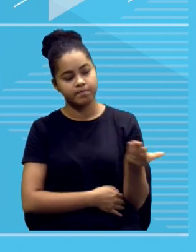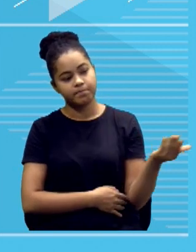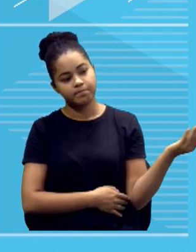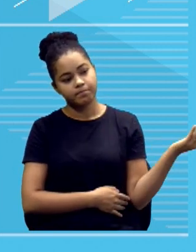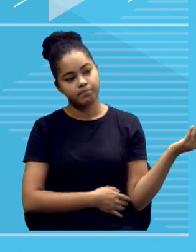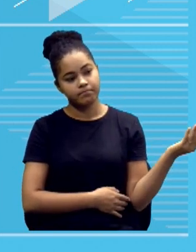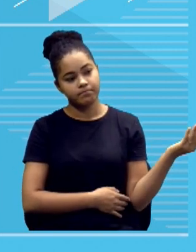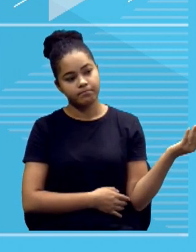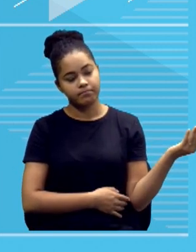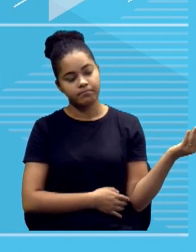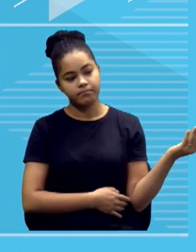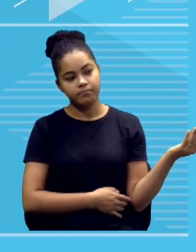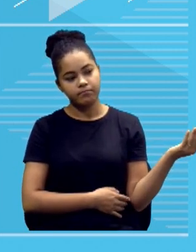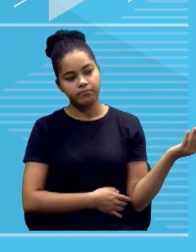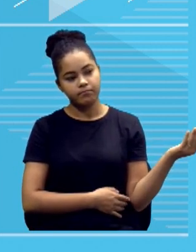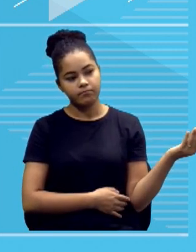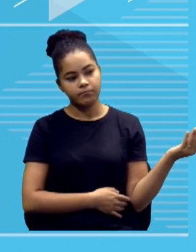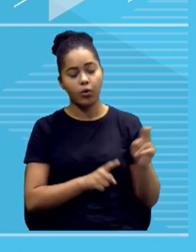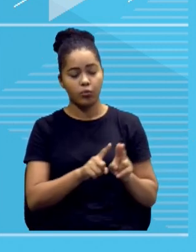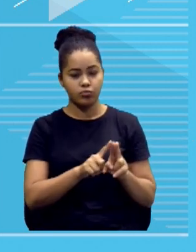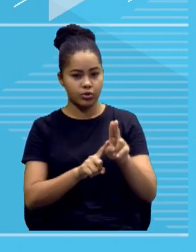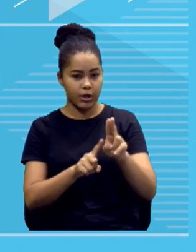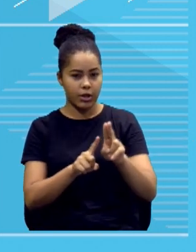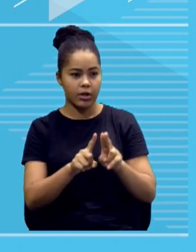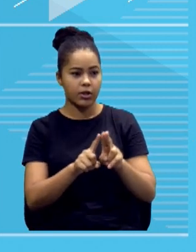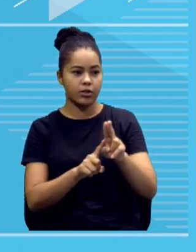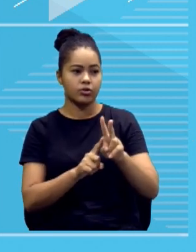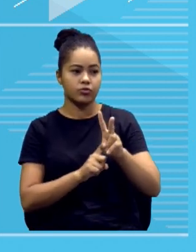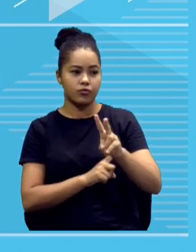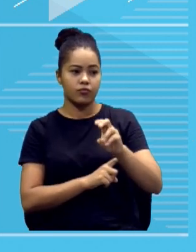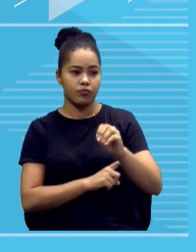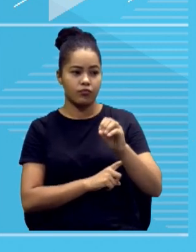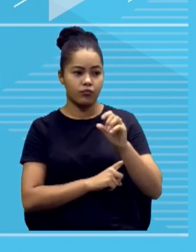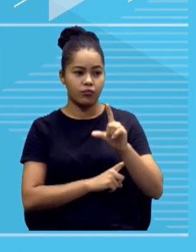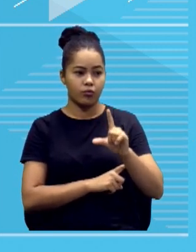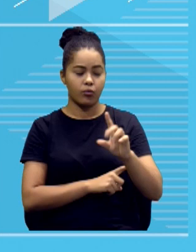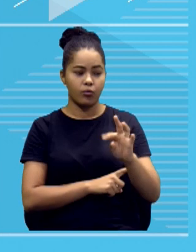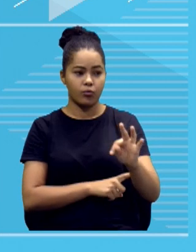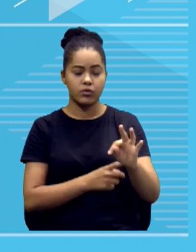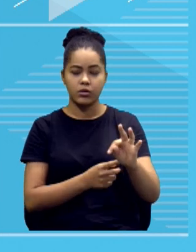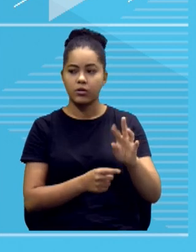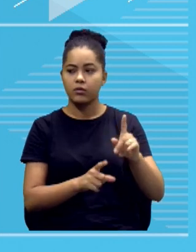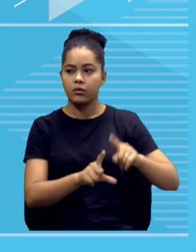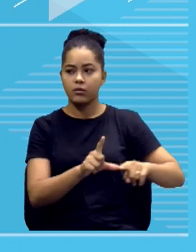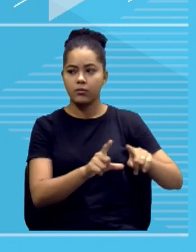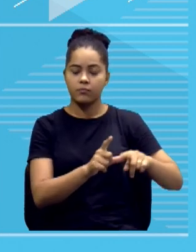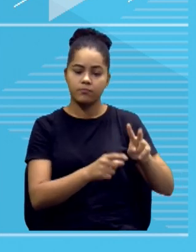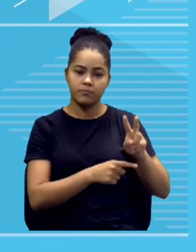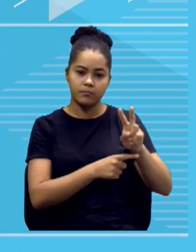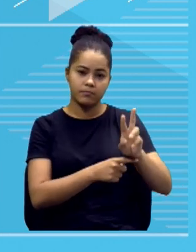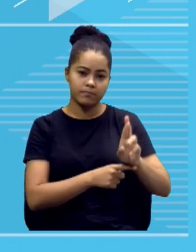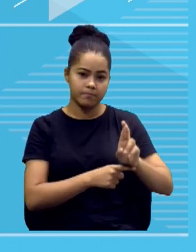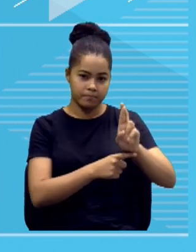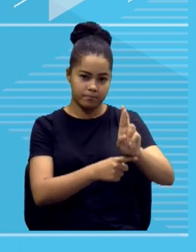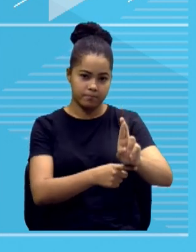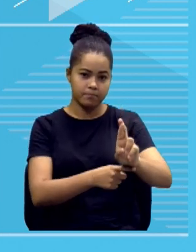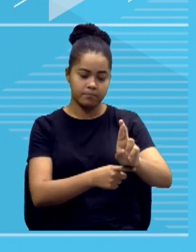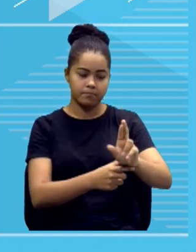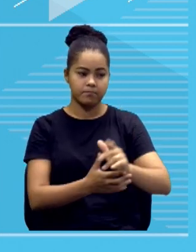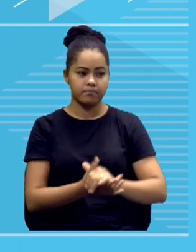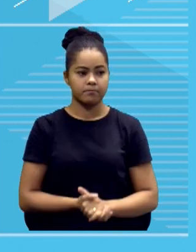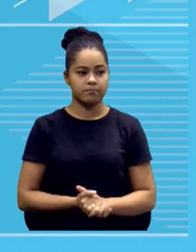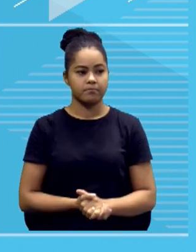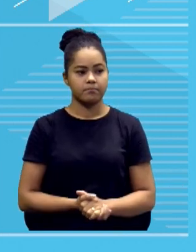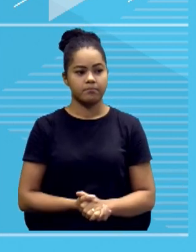É o volts, simbolizado pela letrinha V, que a gente já usou quando a gente falou de resistores e de